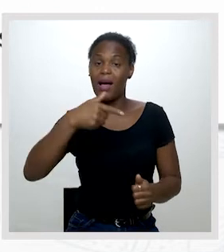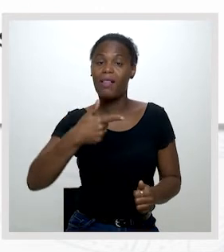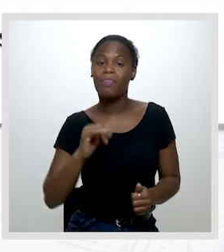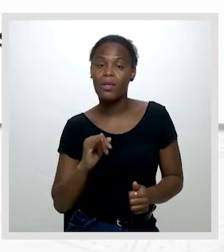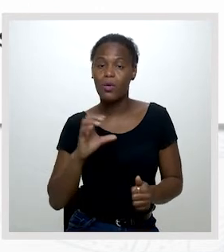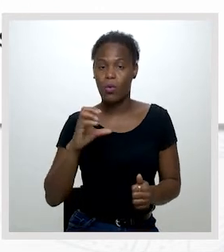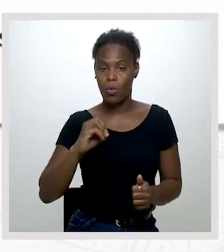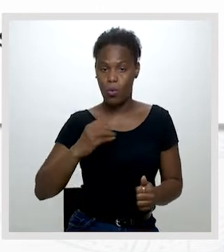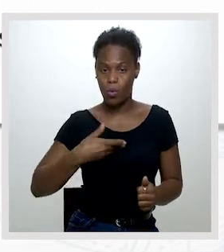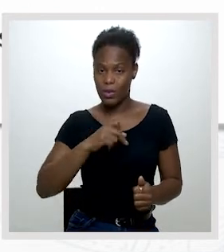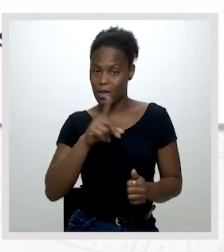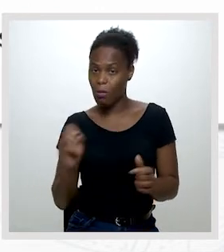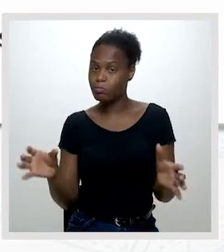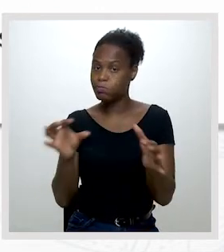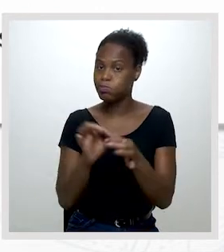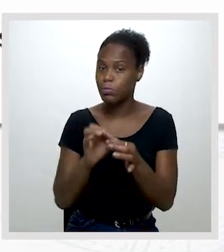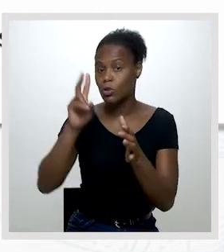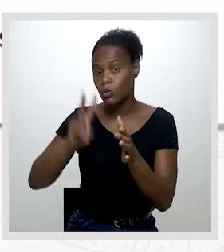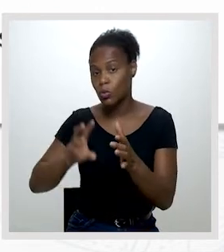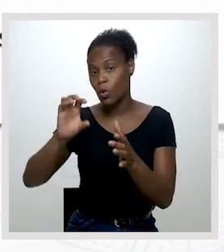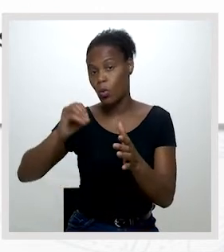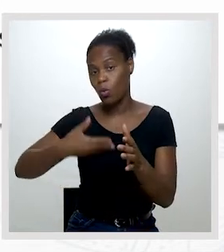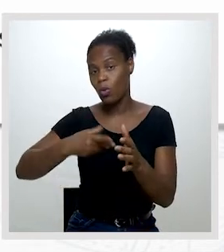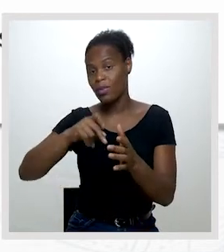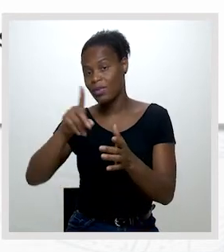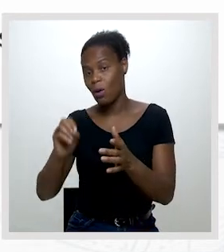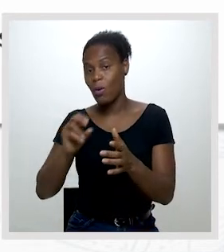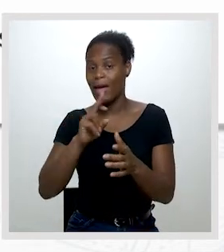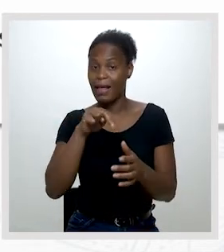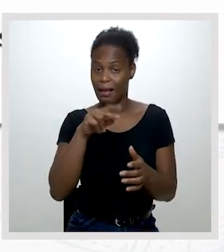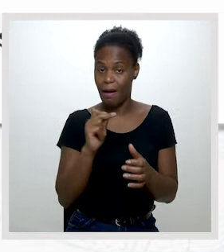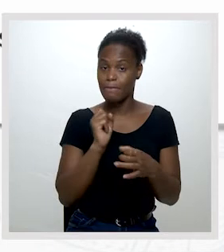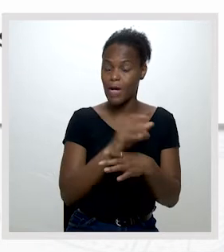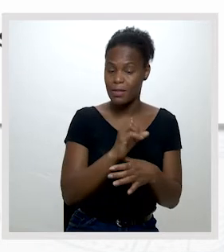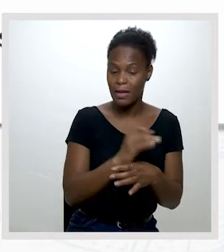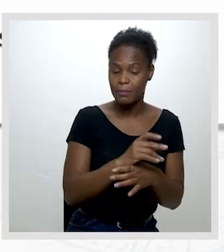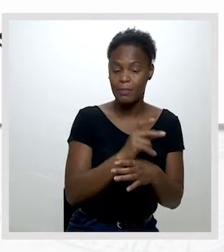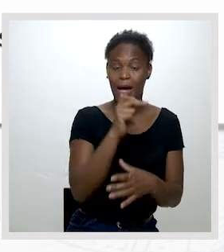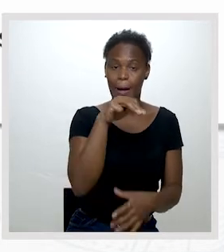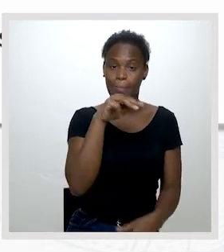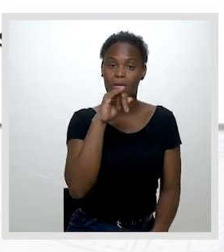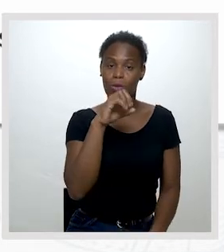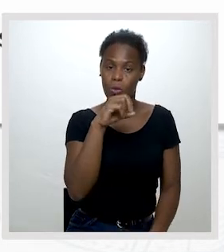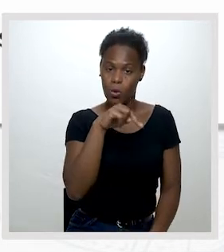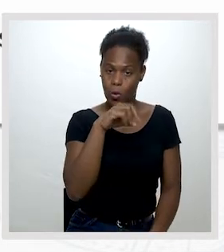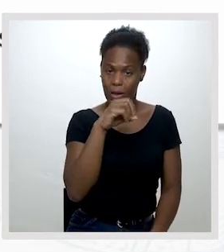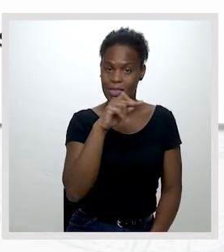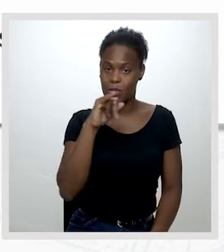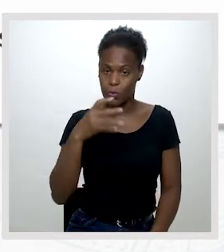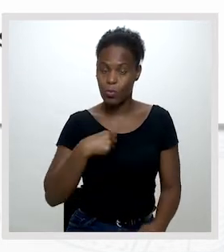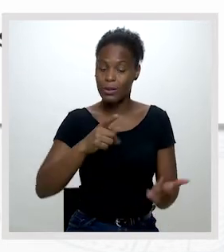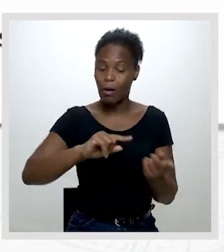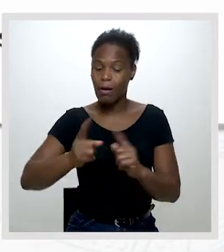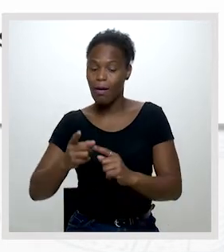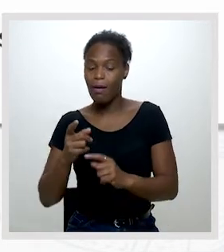se ligar ao segundo codão do RNA mensageiro. E o aminoácido transportado por RNA de transferência será o